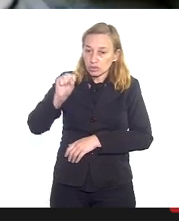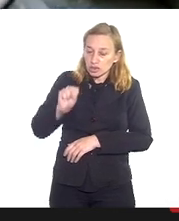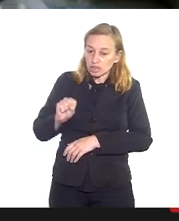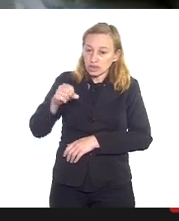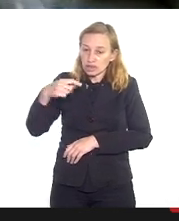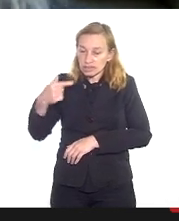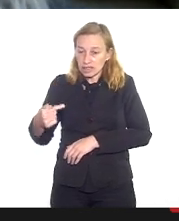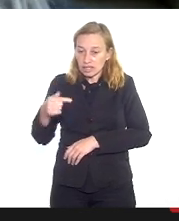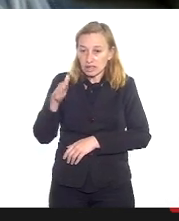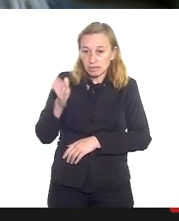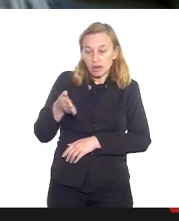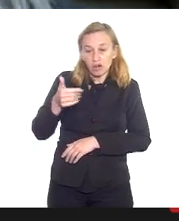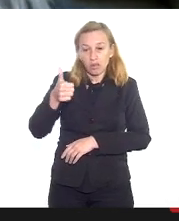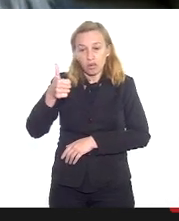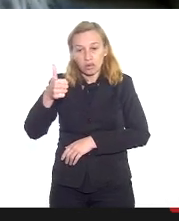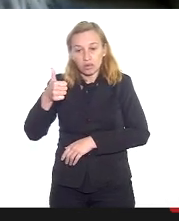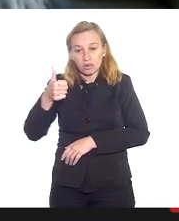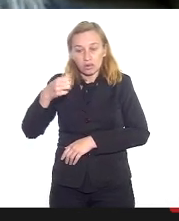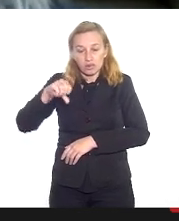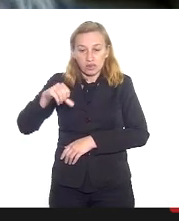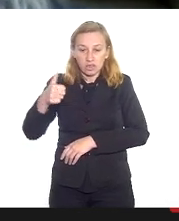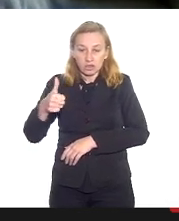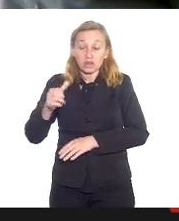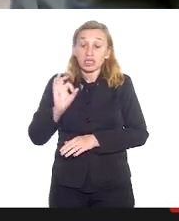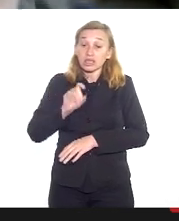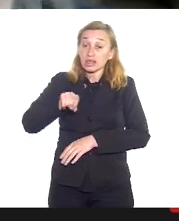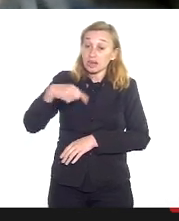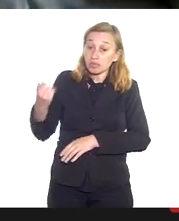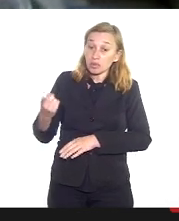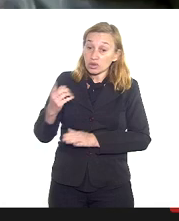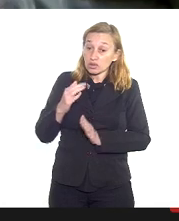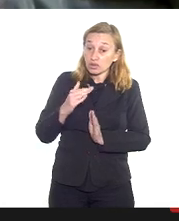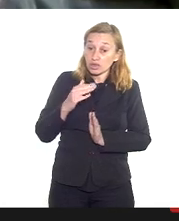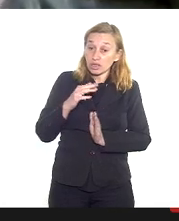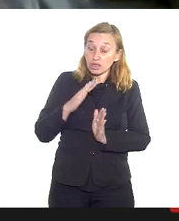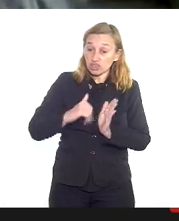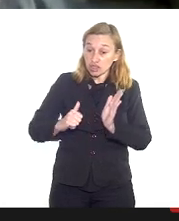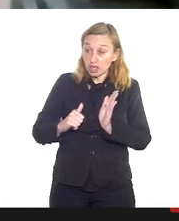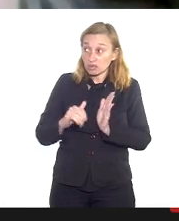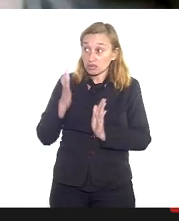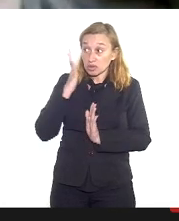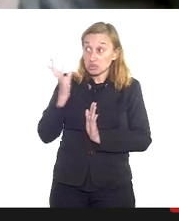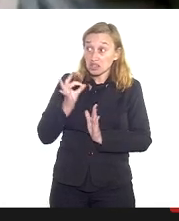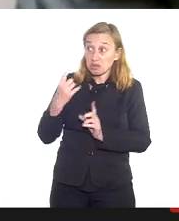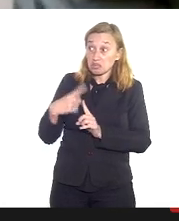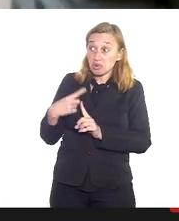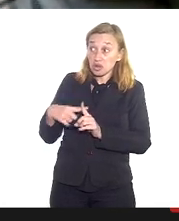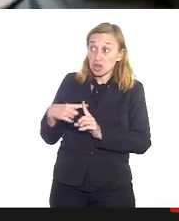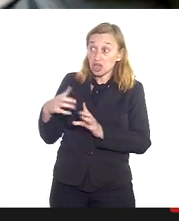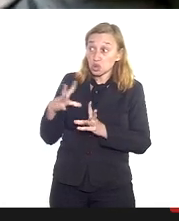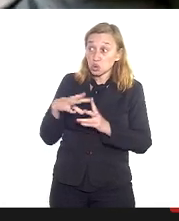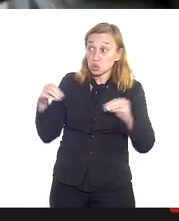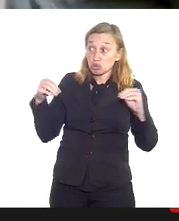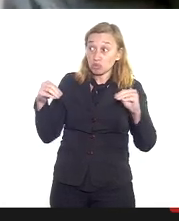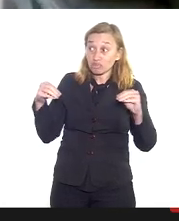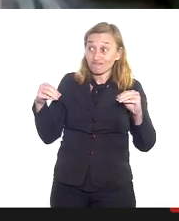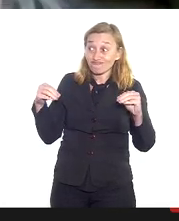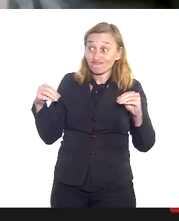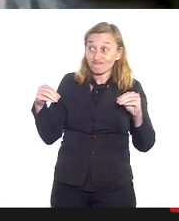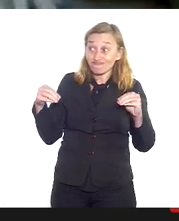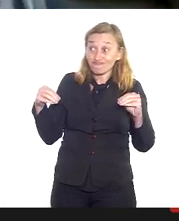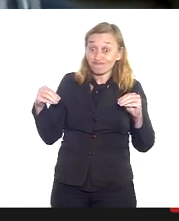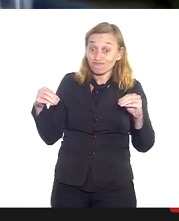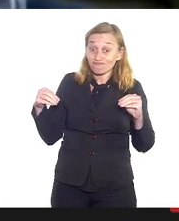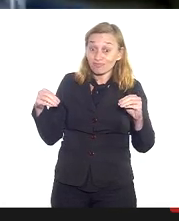8.197/91, que misteriosamente depois foi revogada. Ninguém sabe por que sumiram esses artigos. Então,